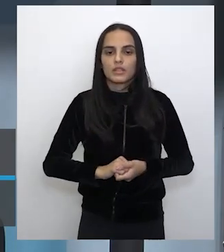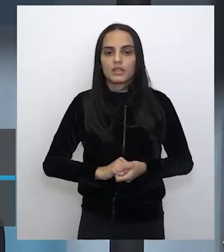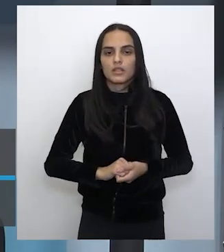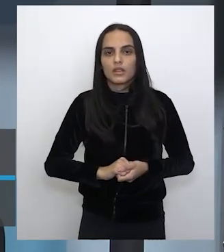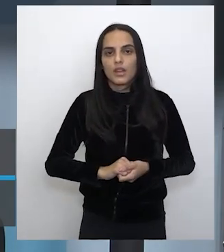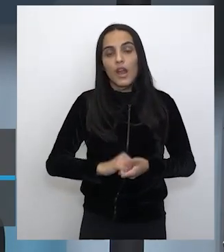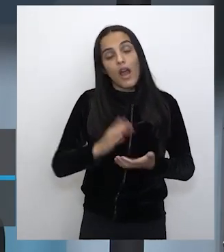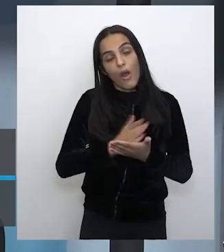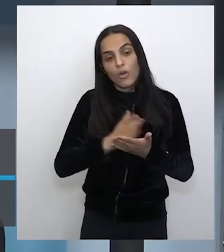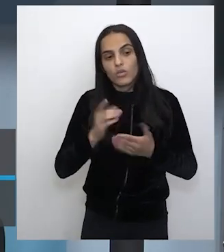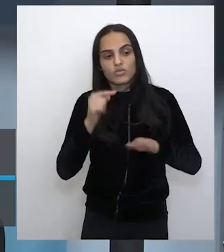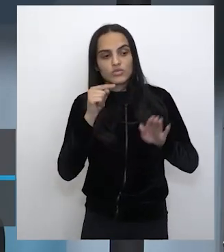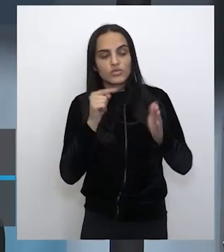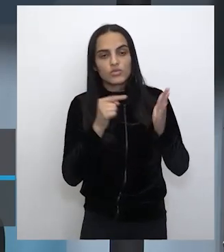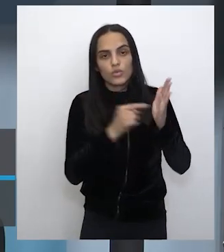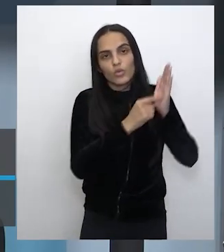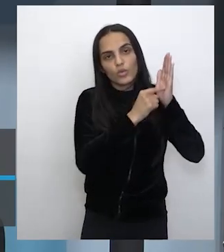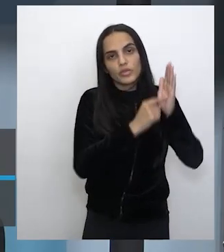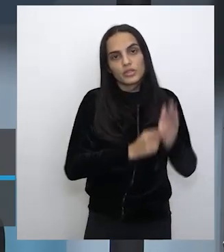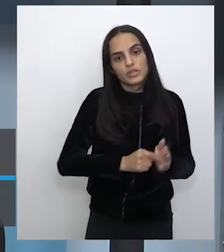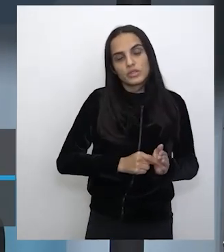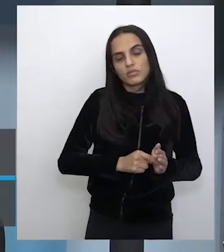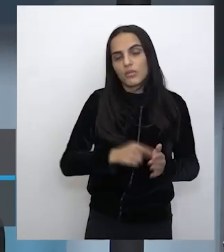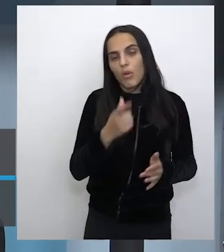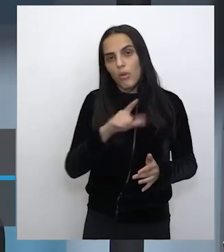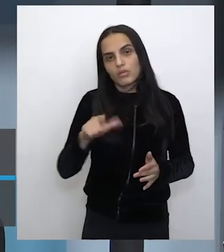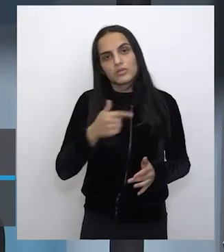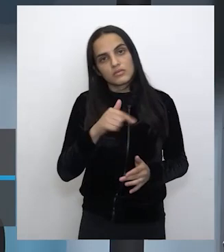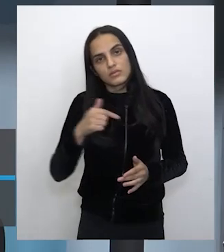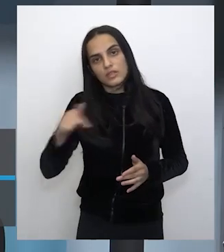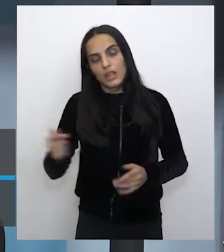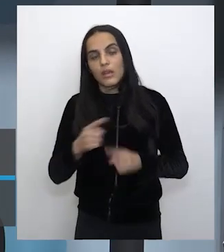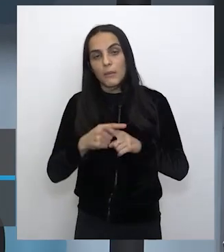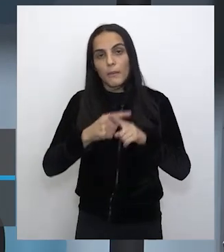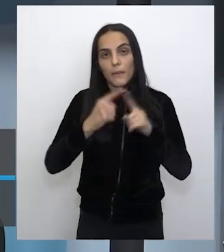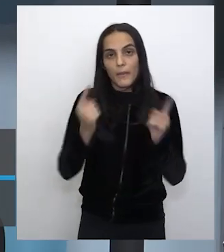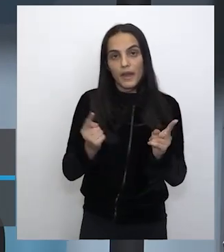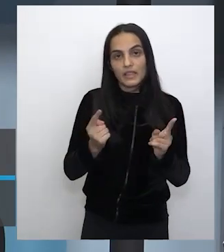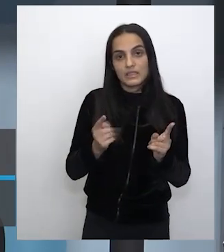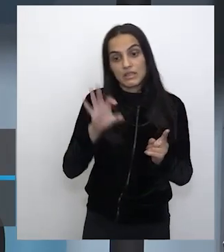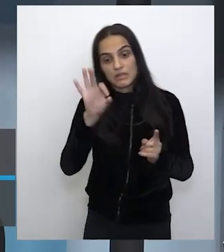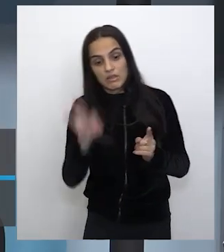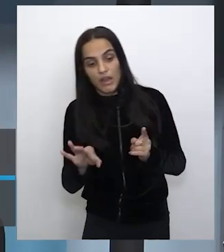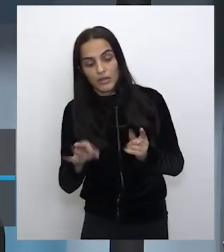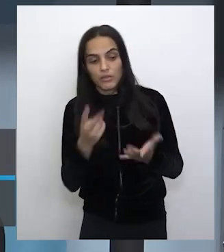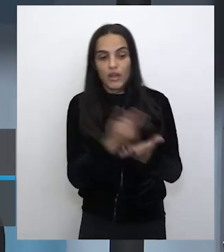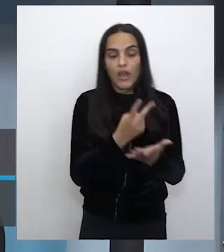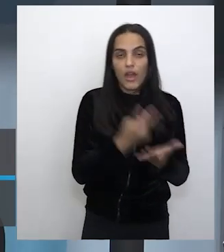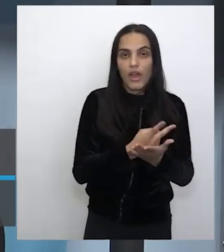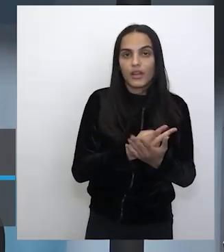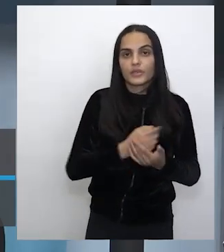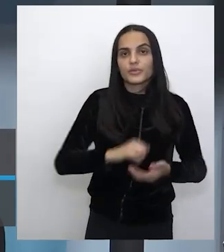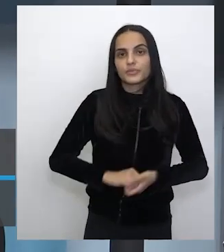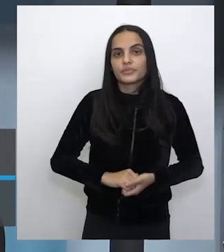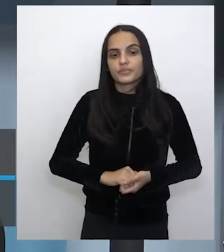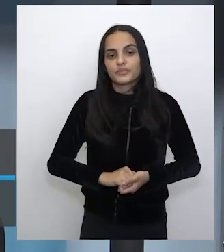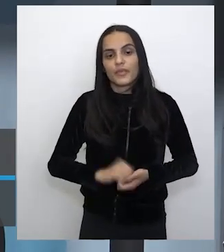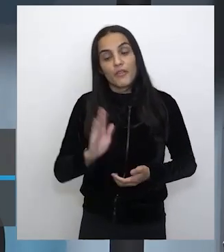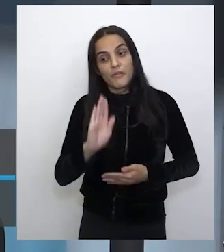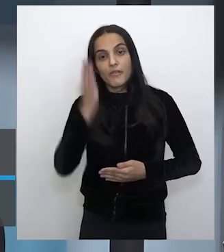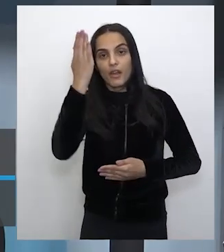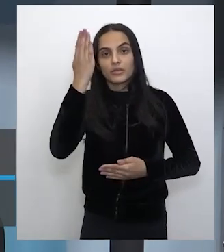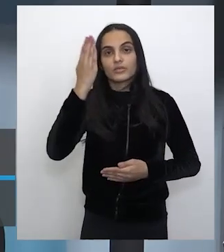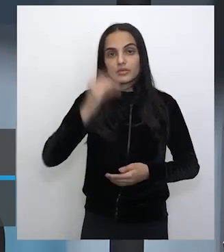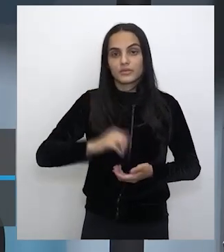tá lá feliz, maravilhosa com o namorado, com o marido, sei lá eu quem era. Mas é real. É como alguém falou aqui pra gente, é falso,